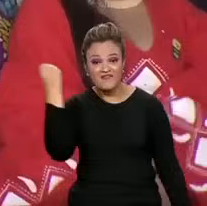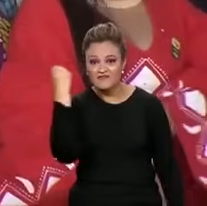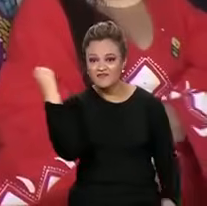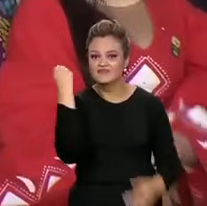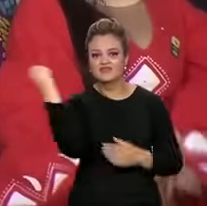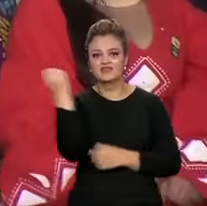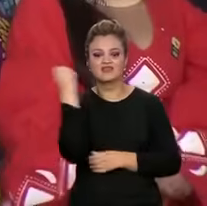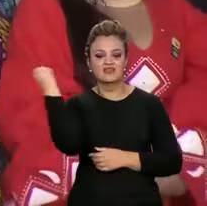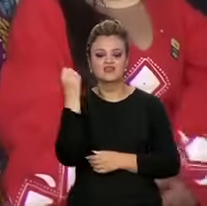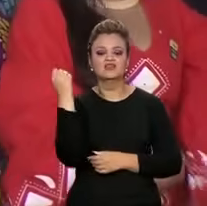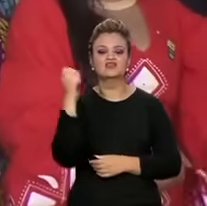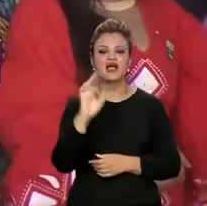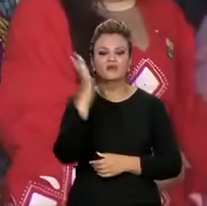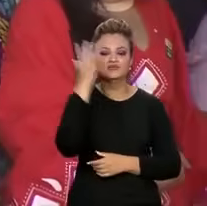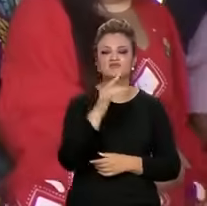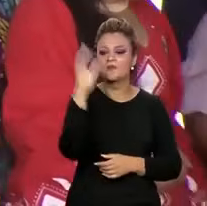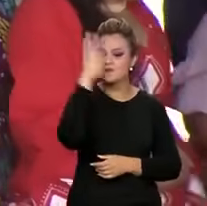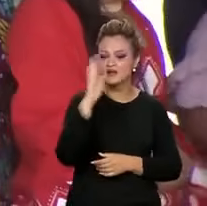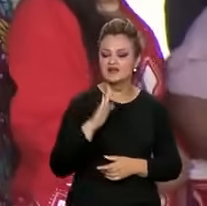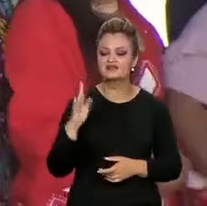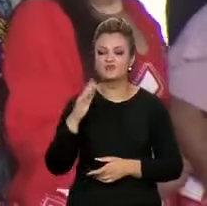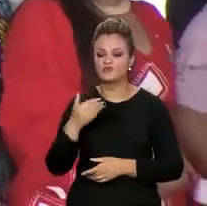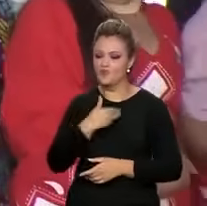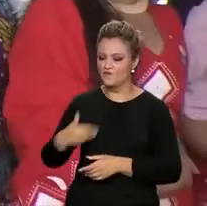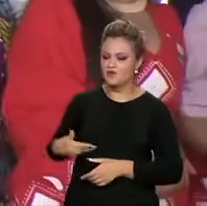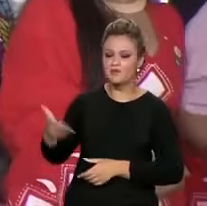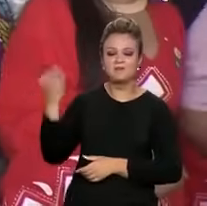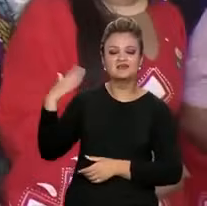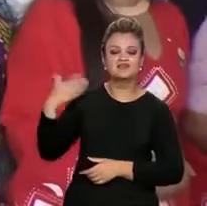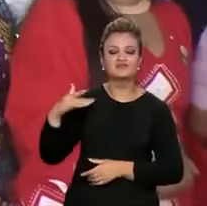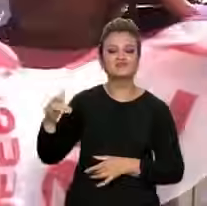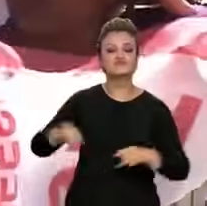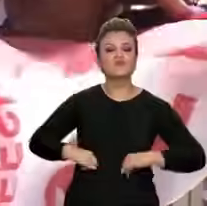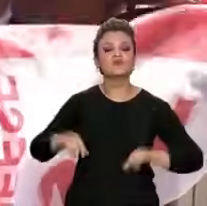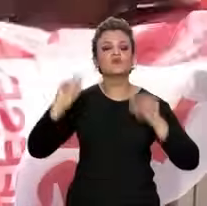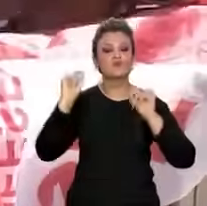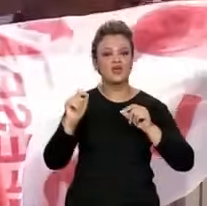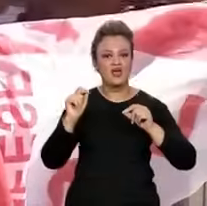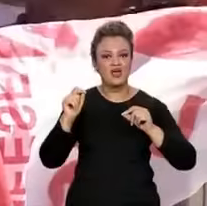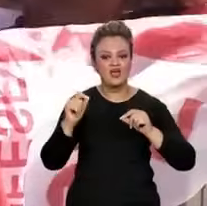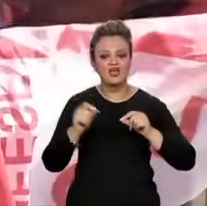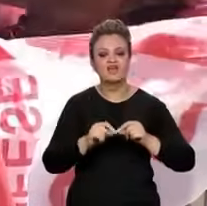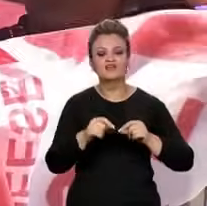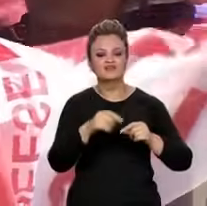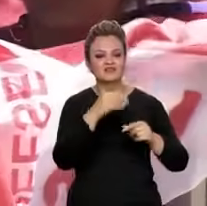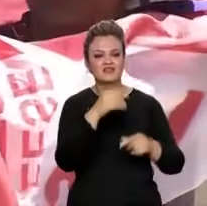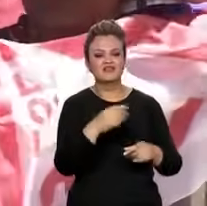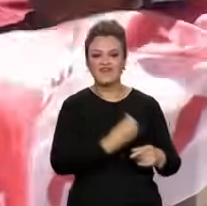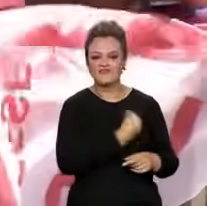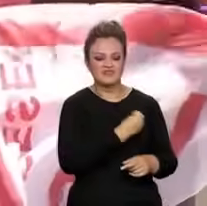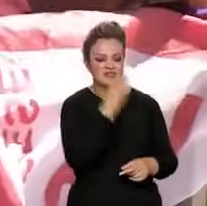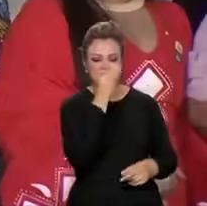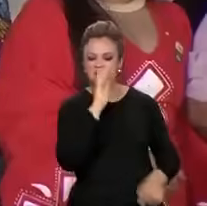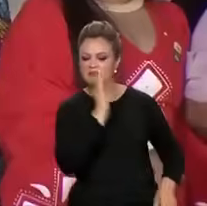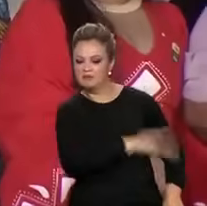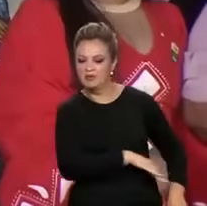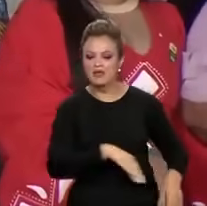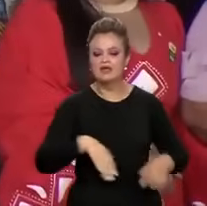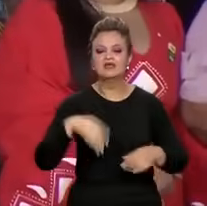da condição que fez do Brasil no último governo um país que diz respeito à Vida